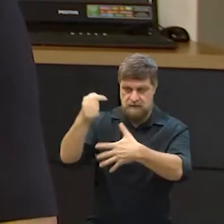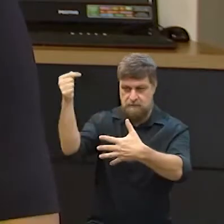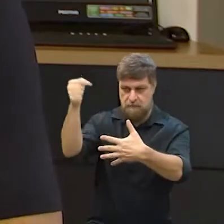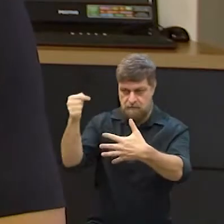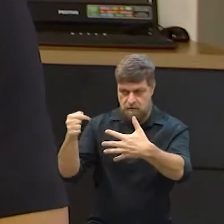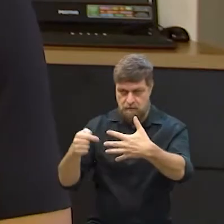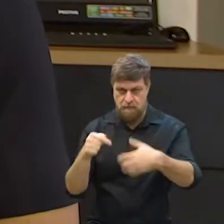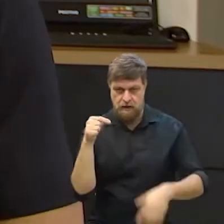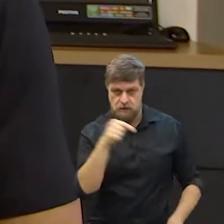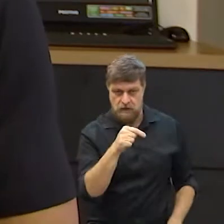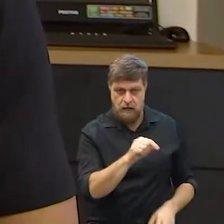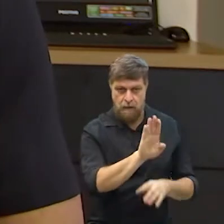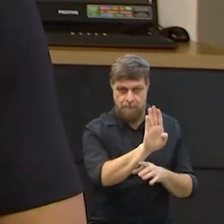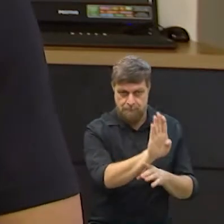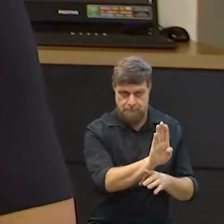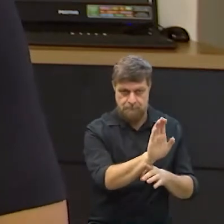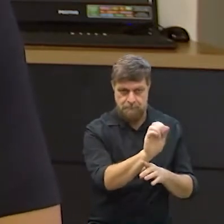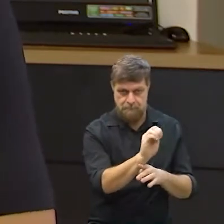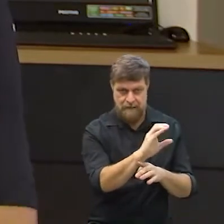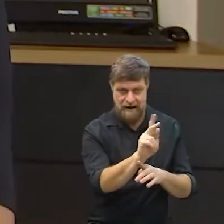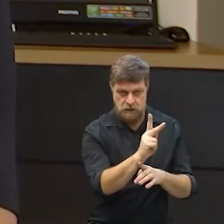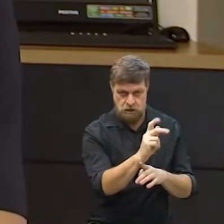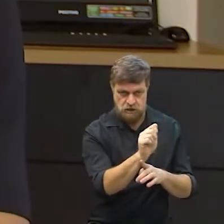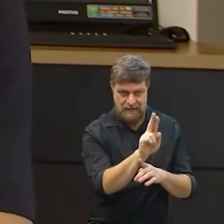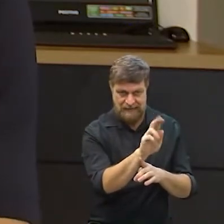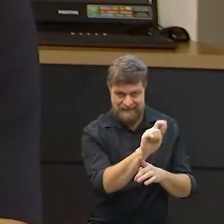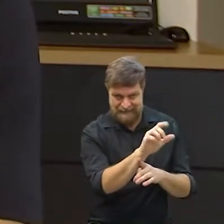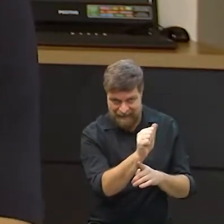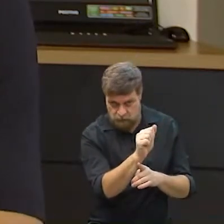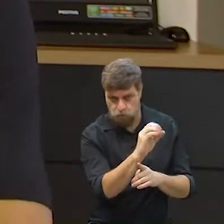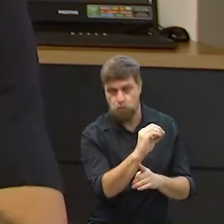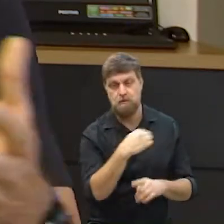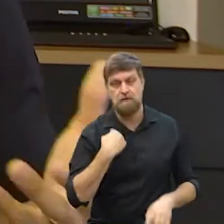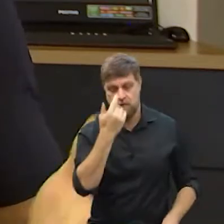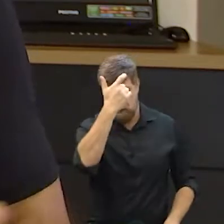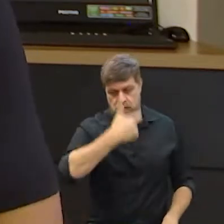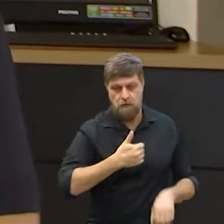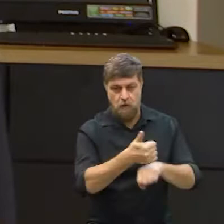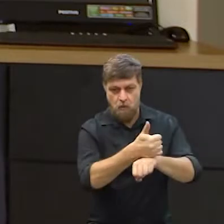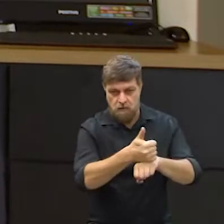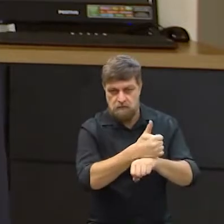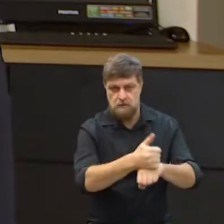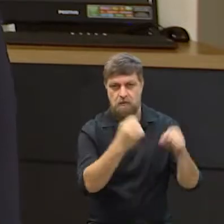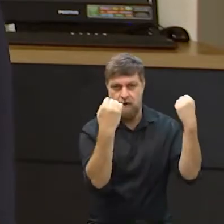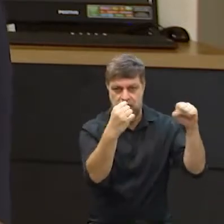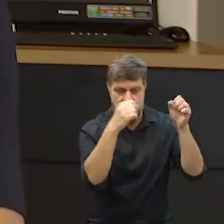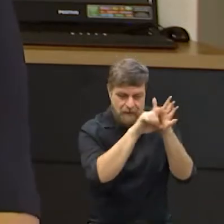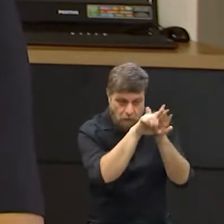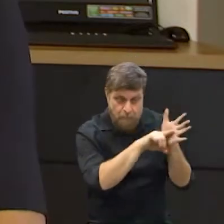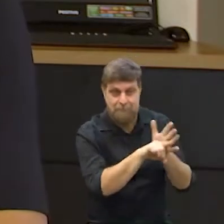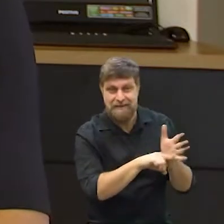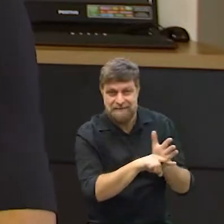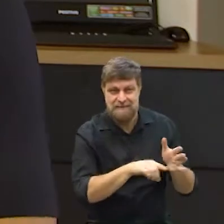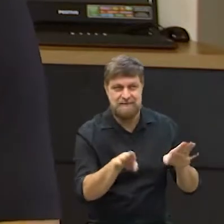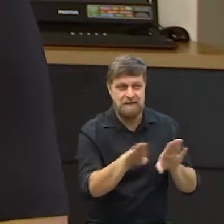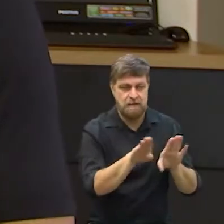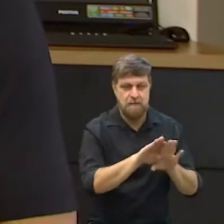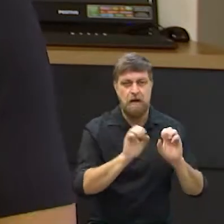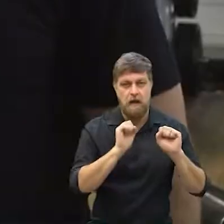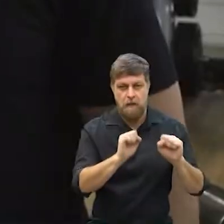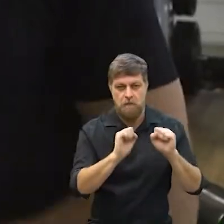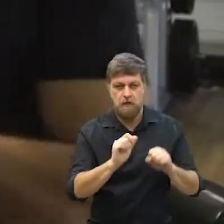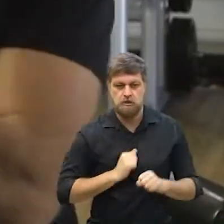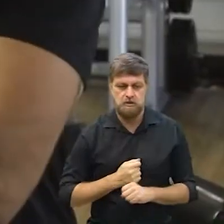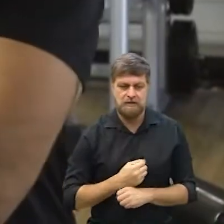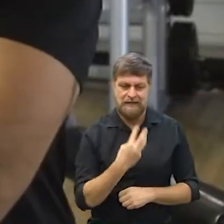do curso, né? Já a linha do bacharelado, que é a linha que eu prestento também, que pode ser um profissional que atua em academia, em pesquisas, ele pode